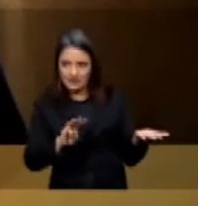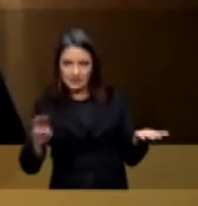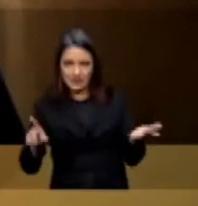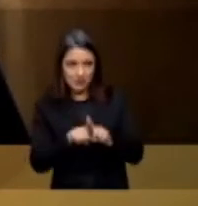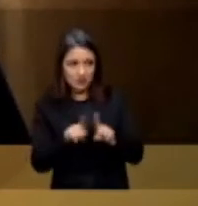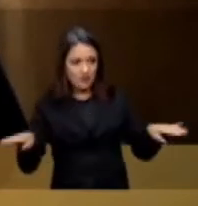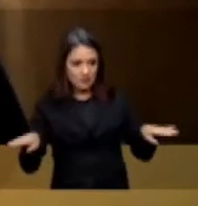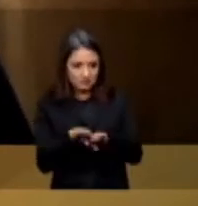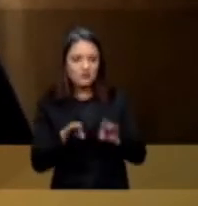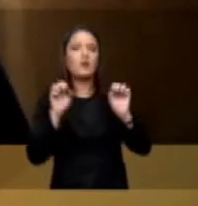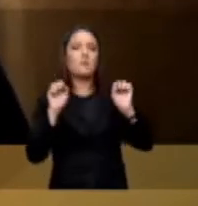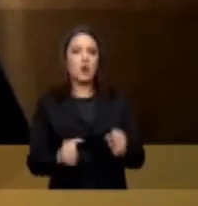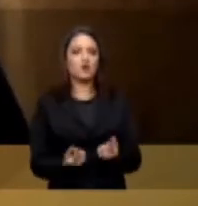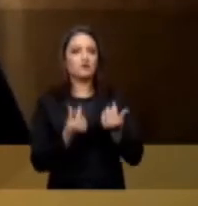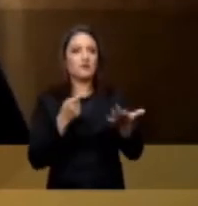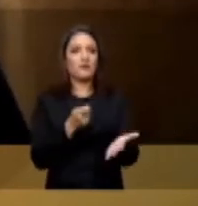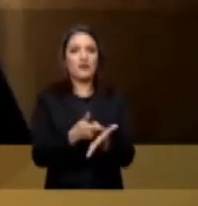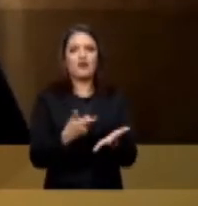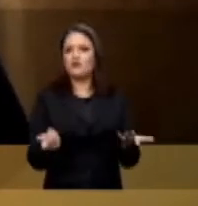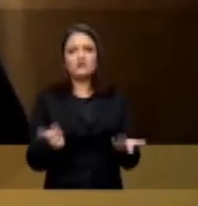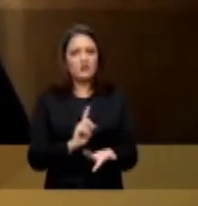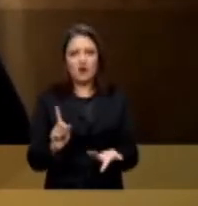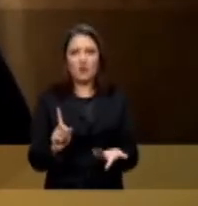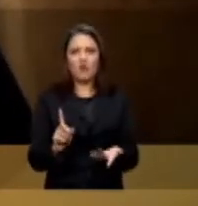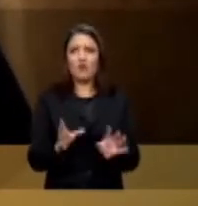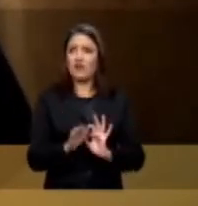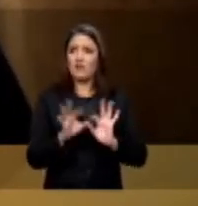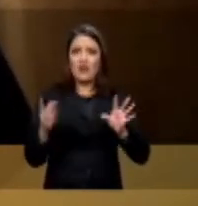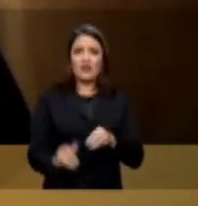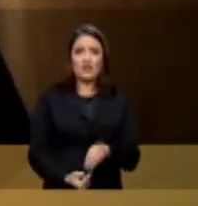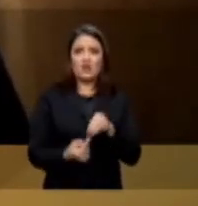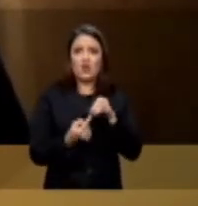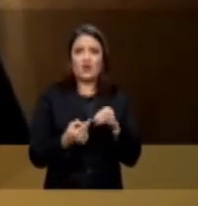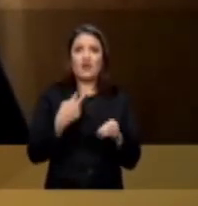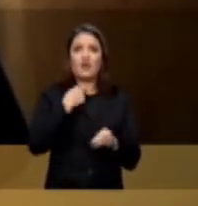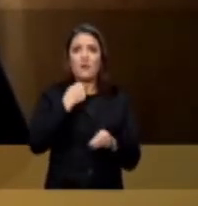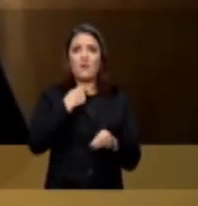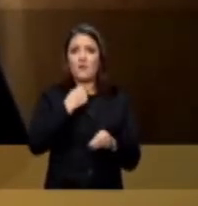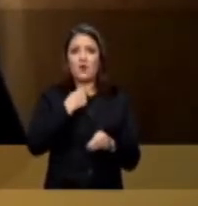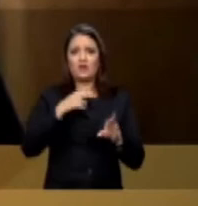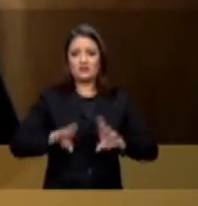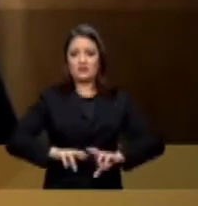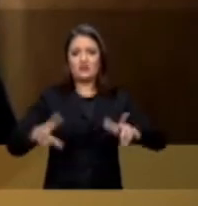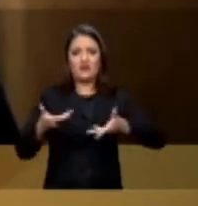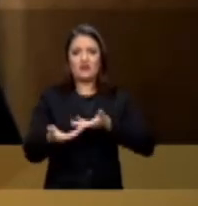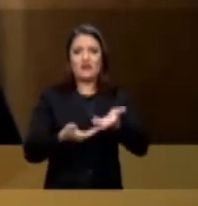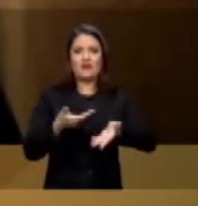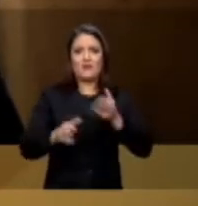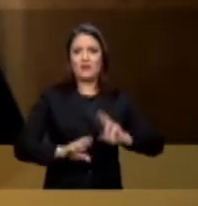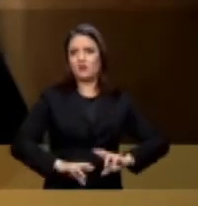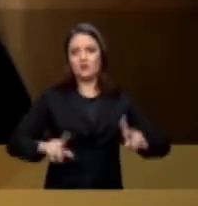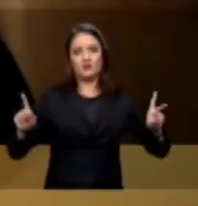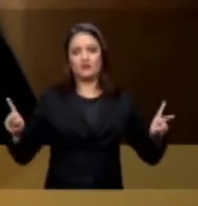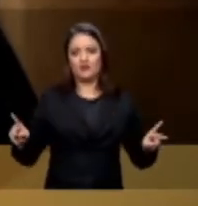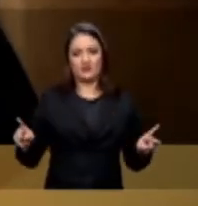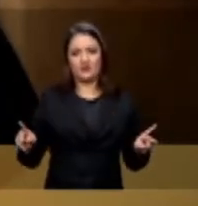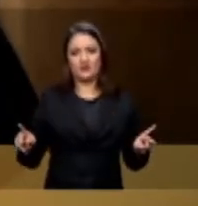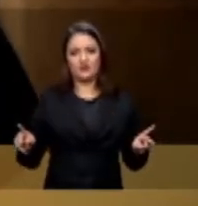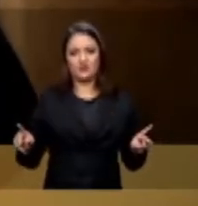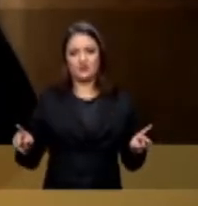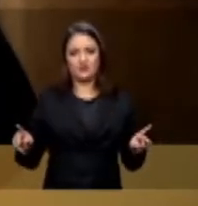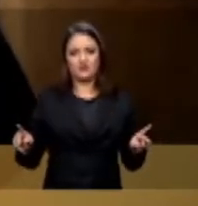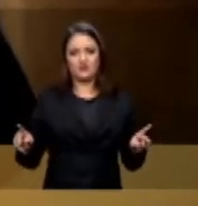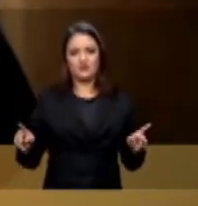é uma só e ela não pode ser distinta conforme o olhar que a jurisdição possa